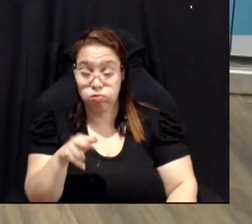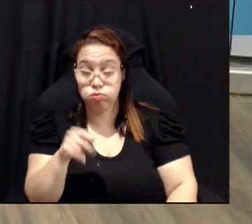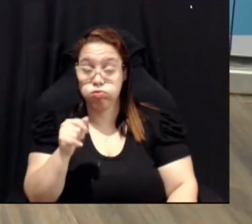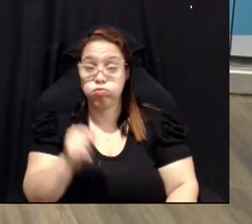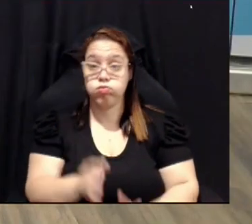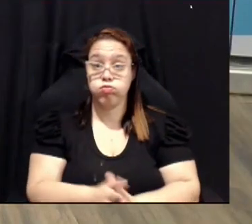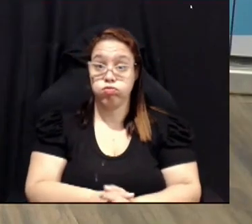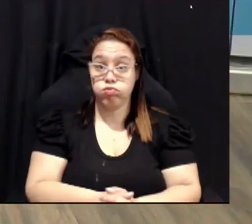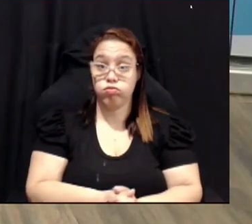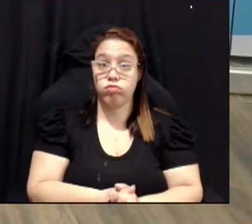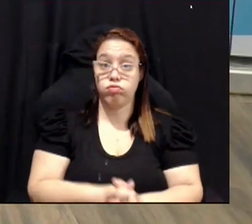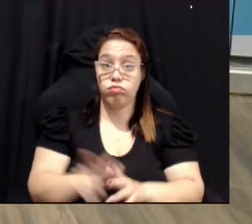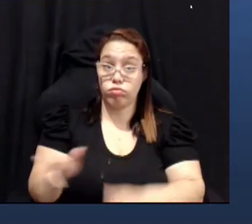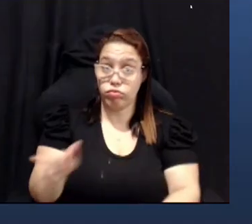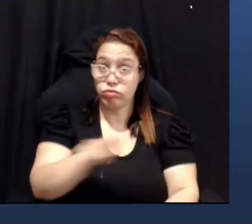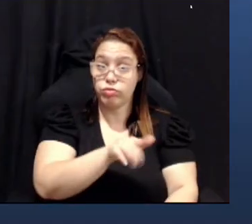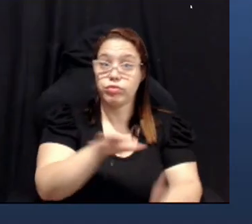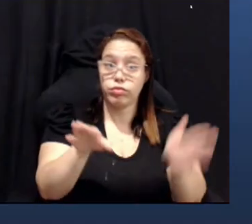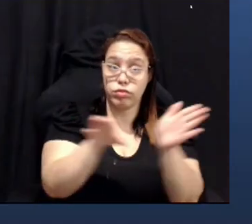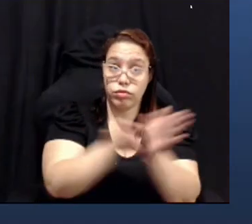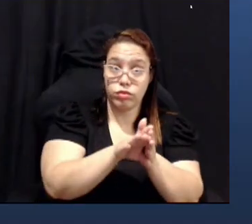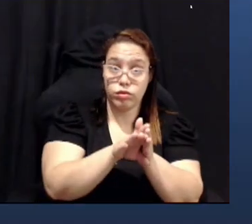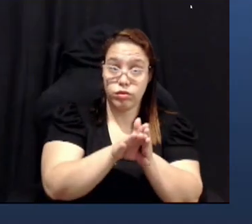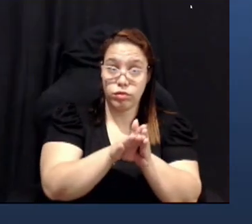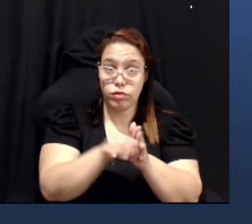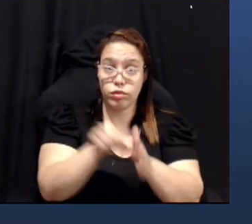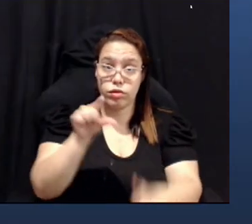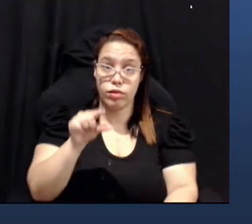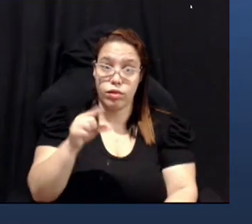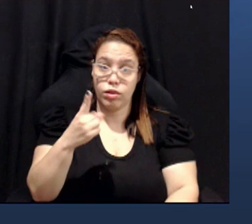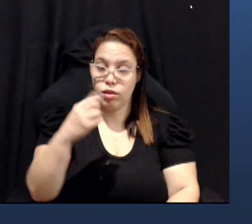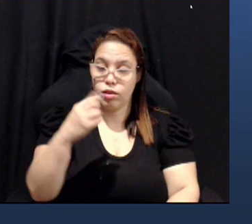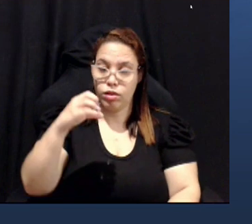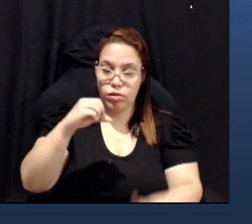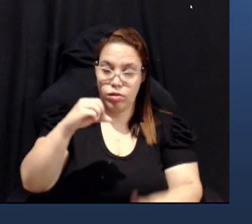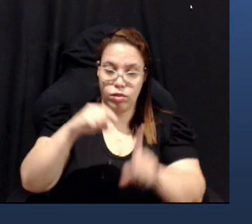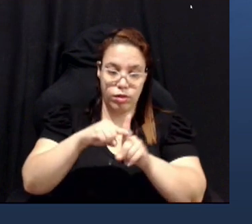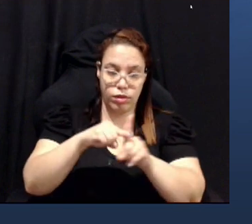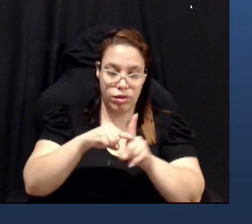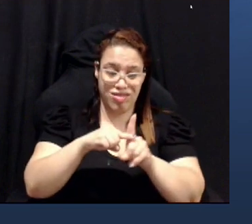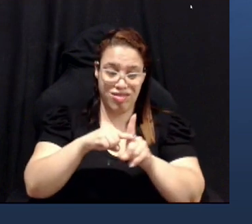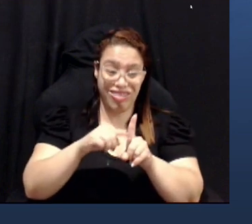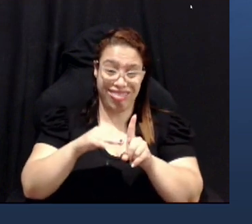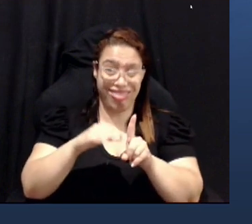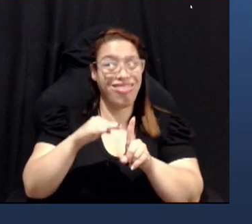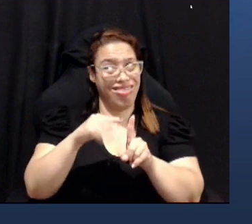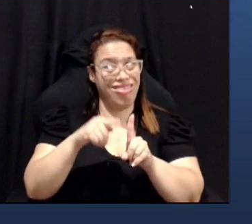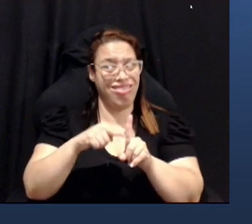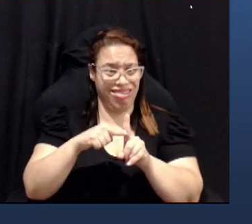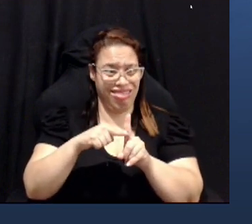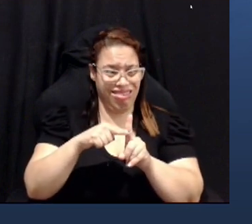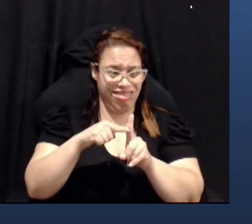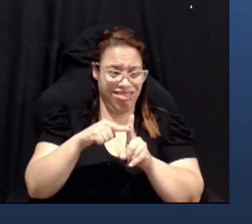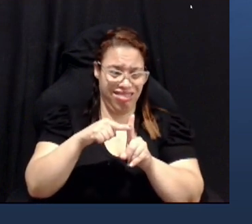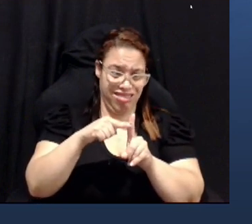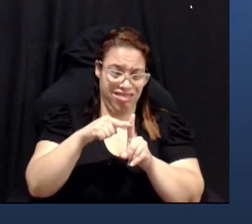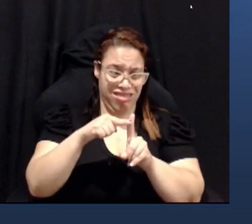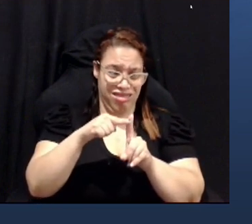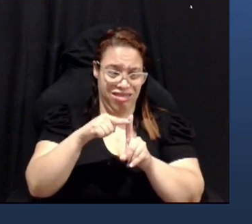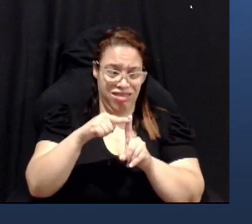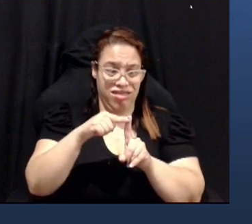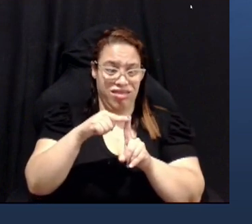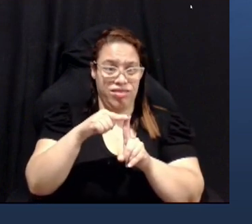da semana chegando, com mínima de 19 graus, já é uma mínima elevada. Ao longo do dia, a temperatura